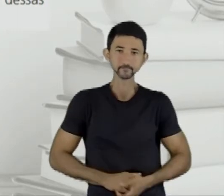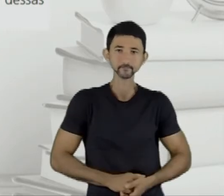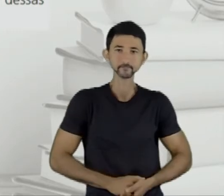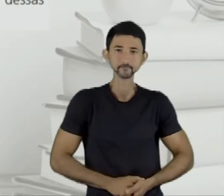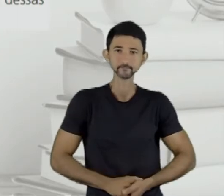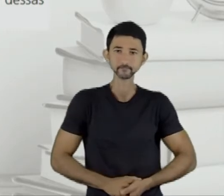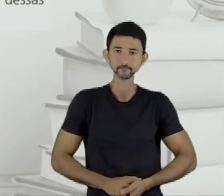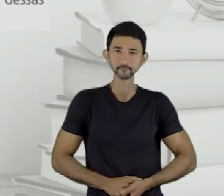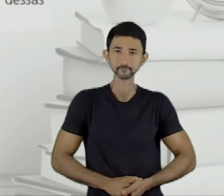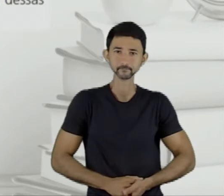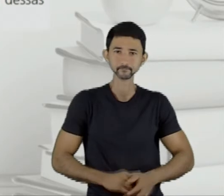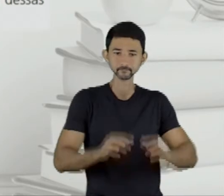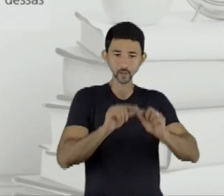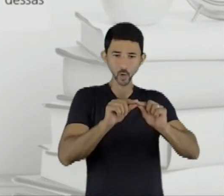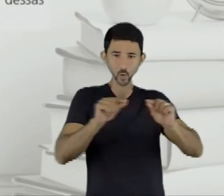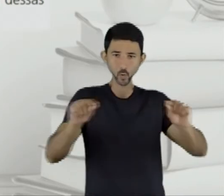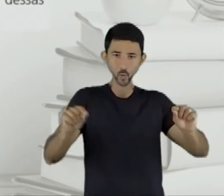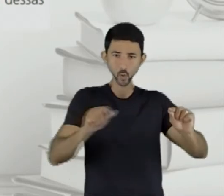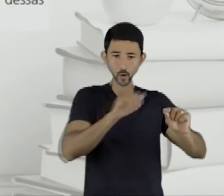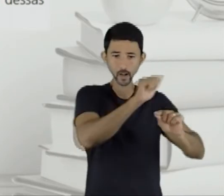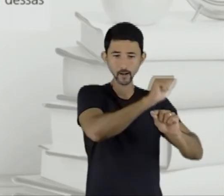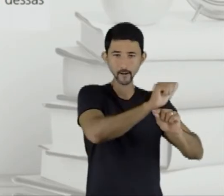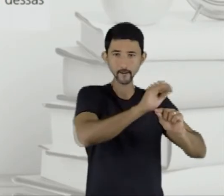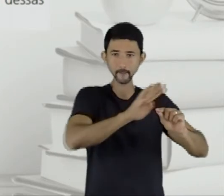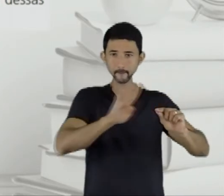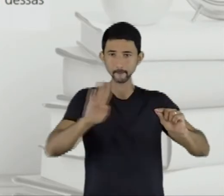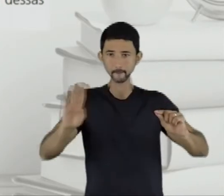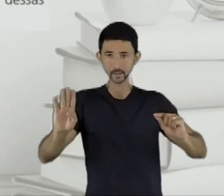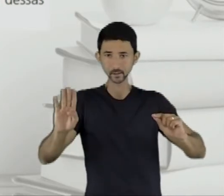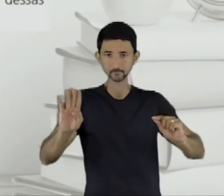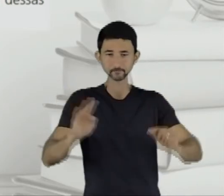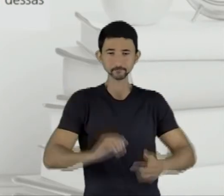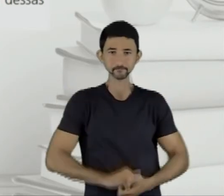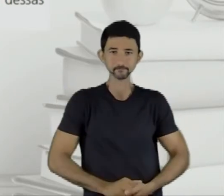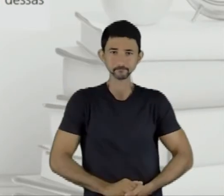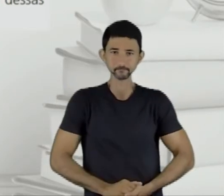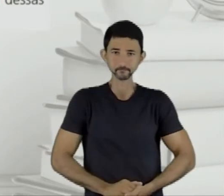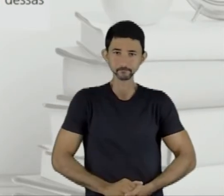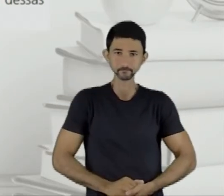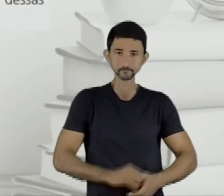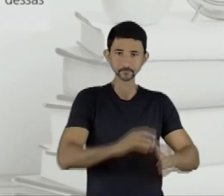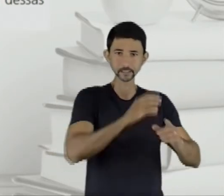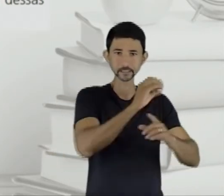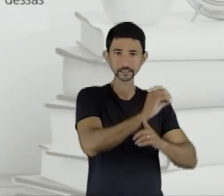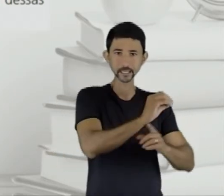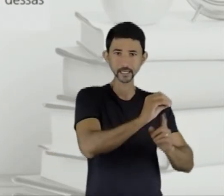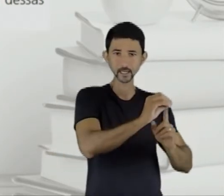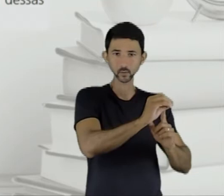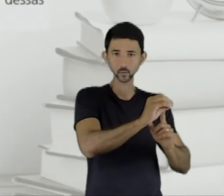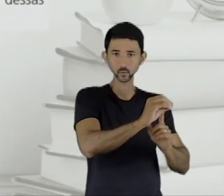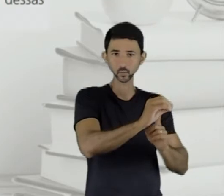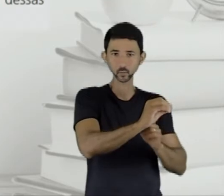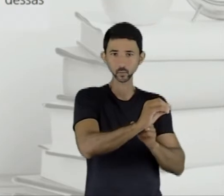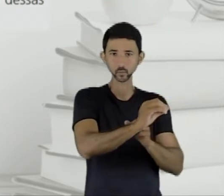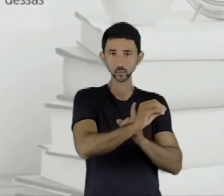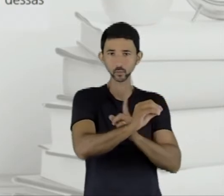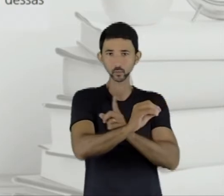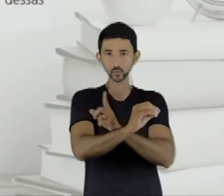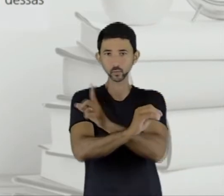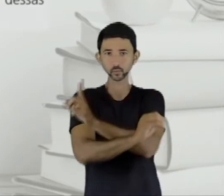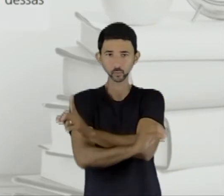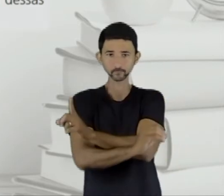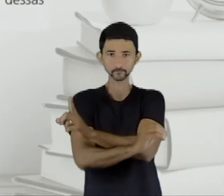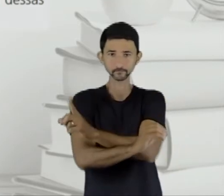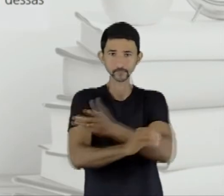Vamos dividir o segmento AB, olha lá, que vai de 0 até 1, em 4